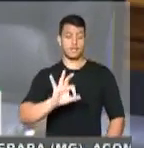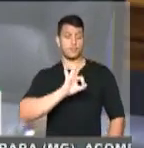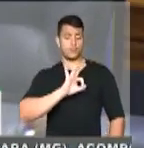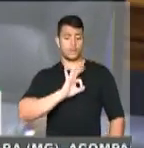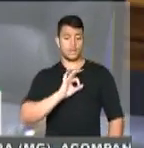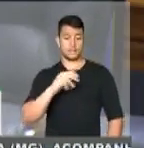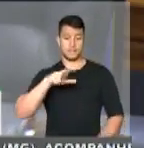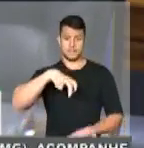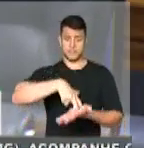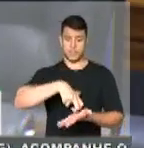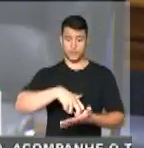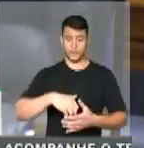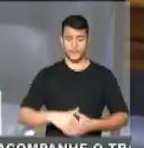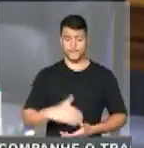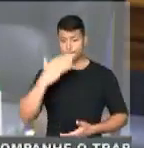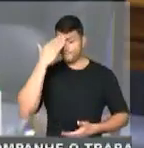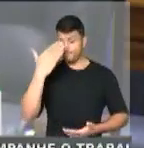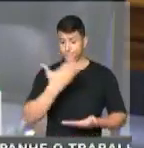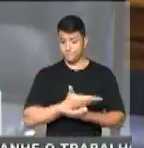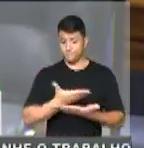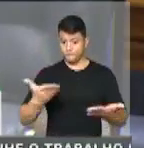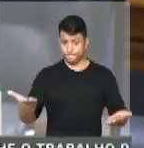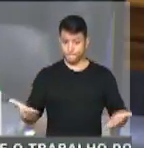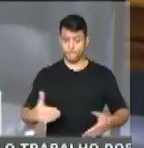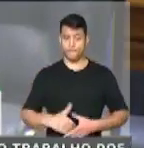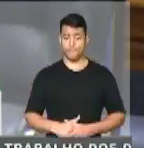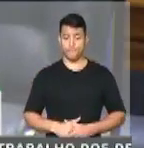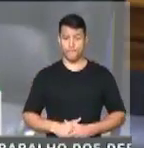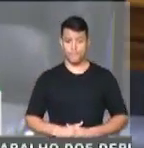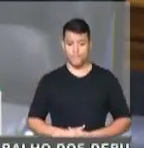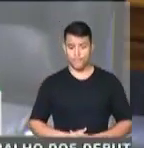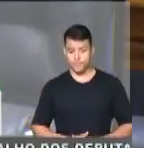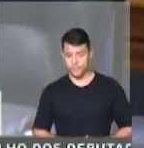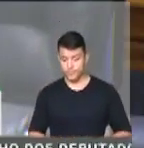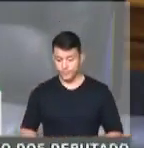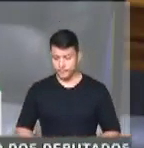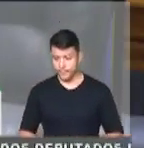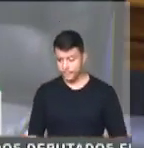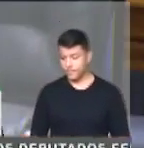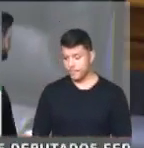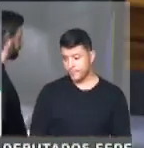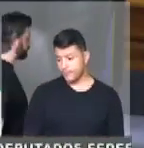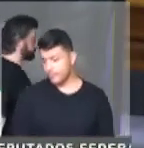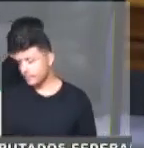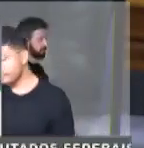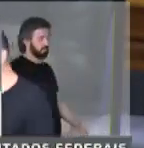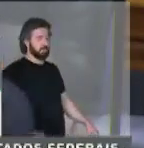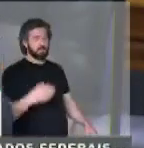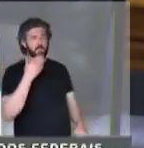Polícia Penal. Senhor presidente, muito obrigada e queria pedir a gentileza de ter meu